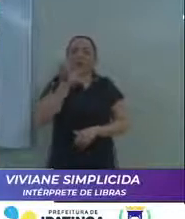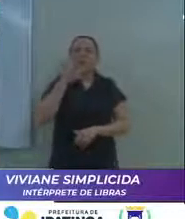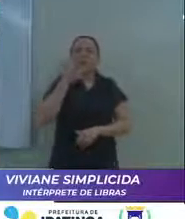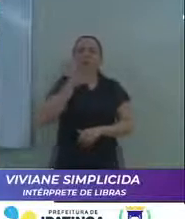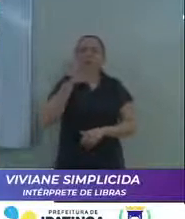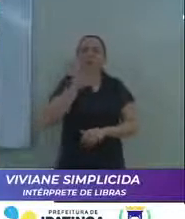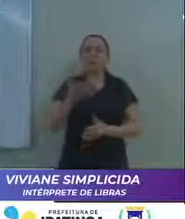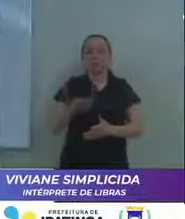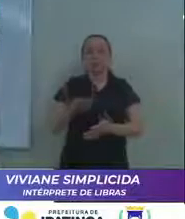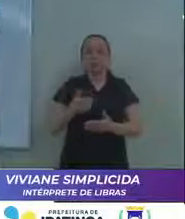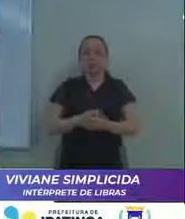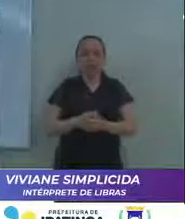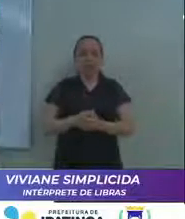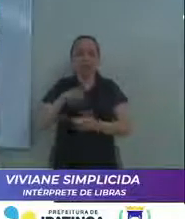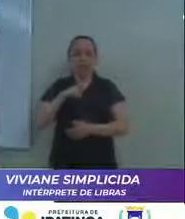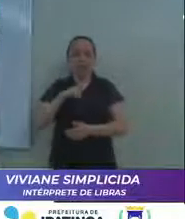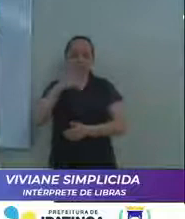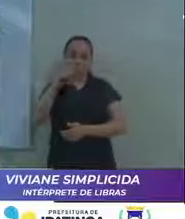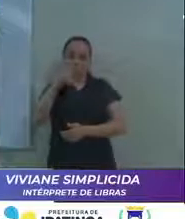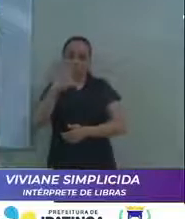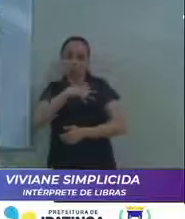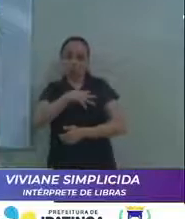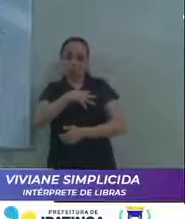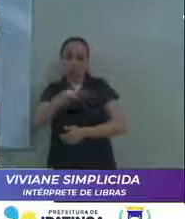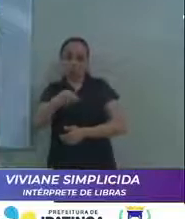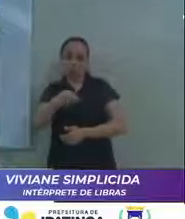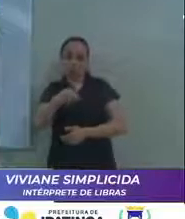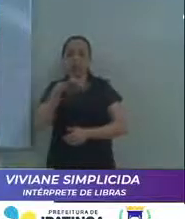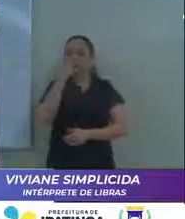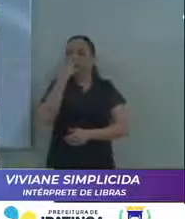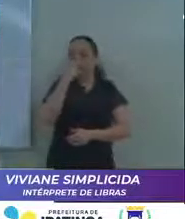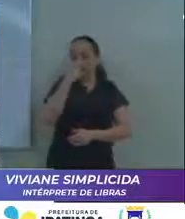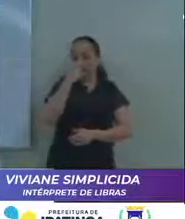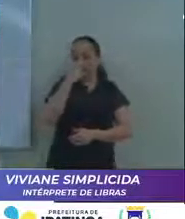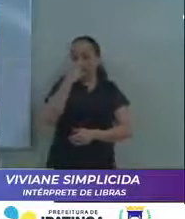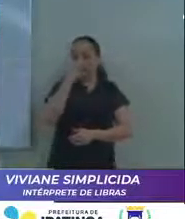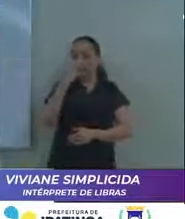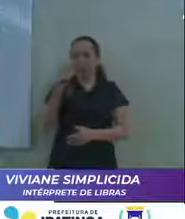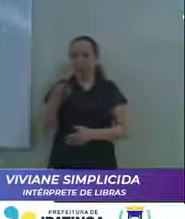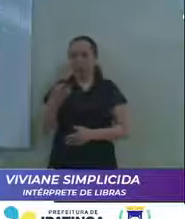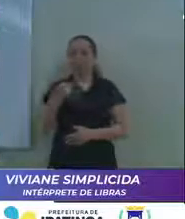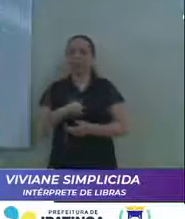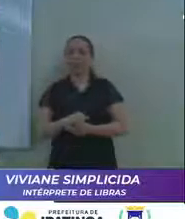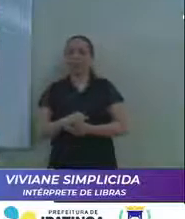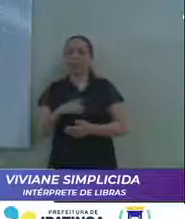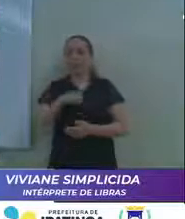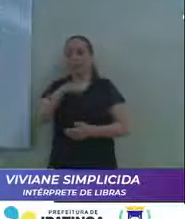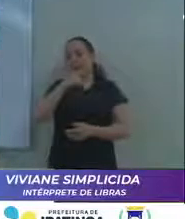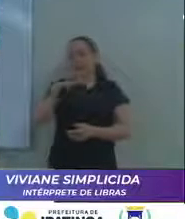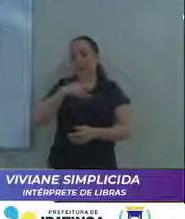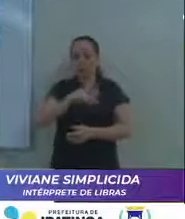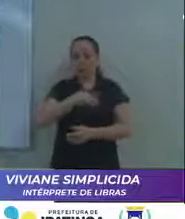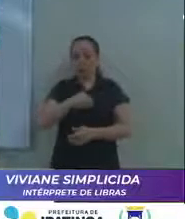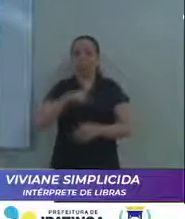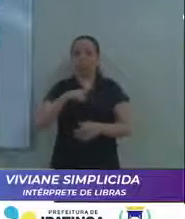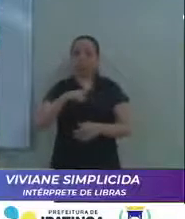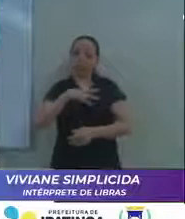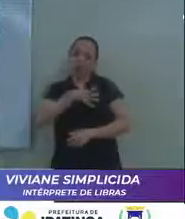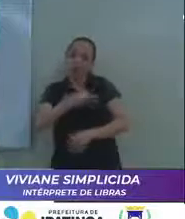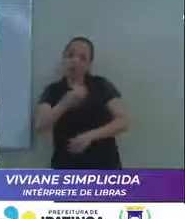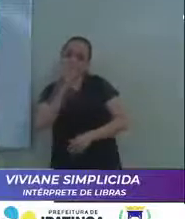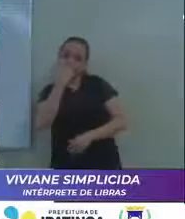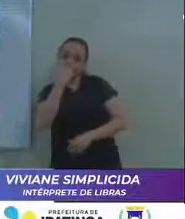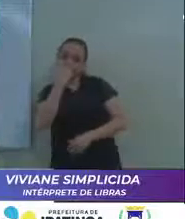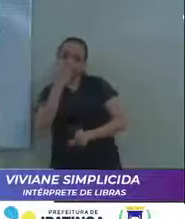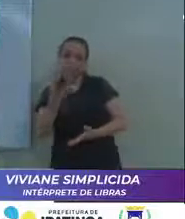Eu tenho dois filhos pets, um gato e um cachorro. Não tenho filhos, mas eu tenho filhos